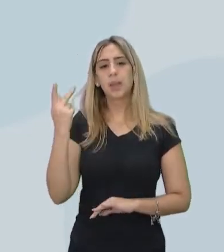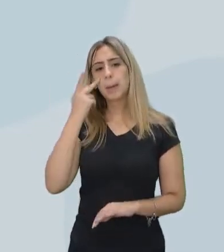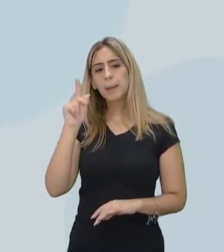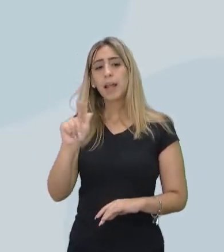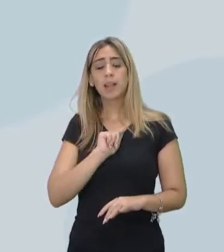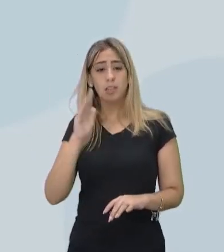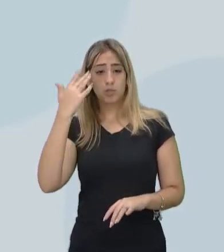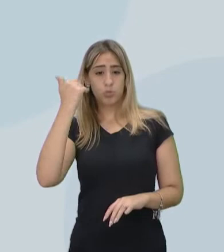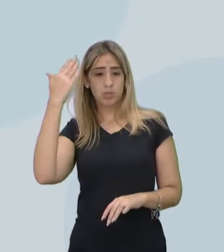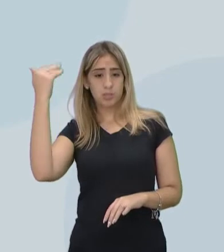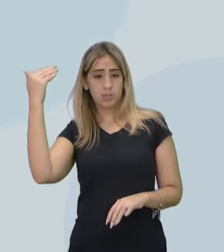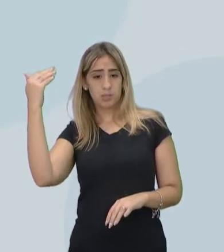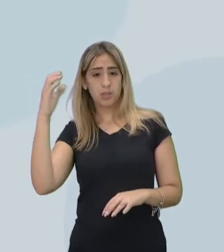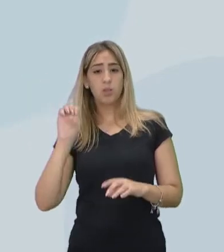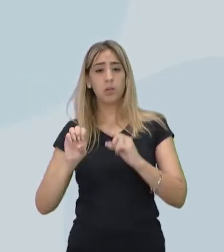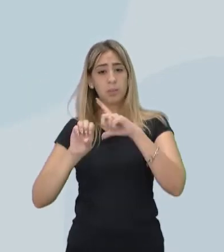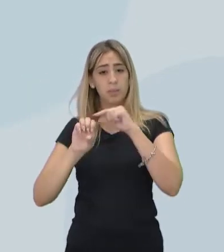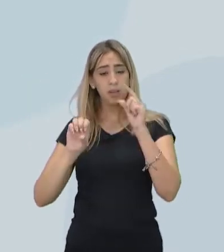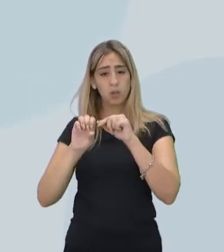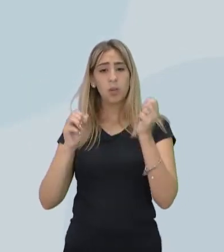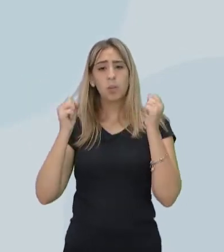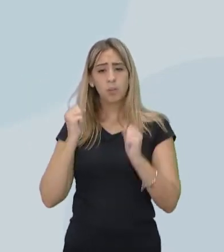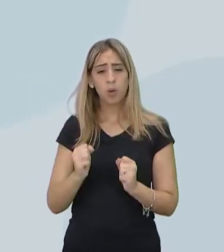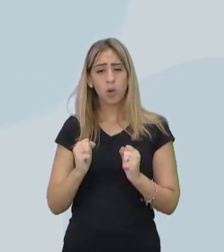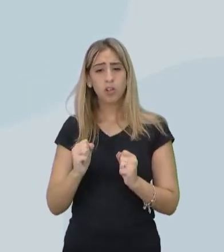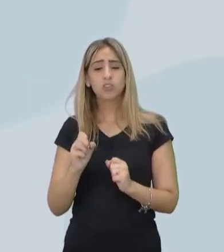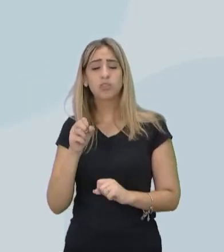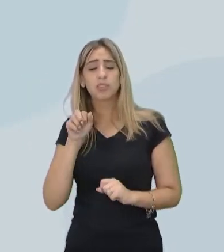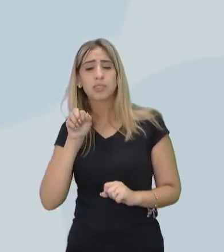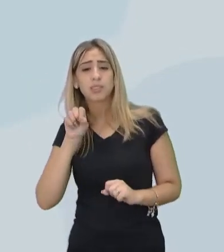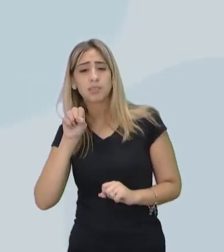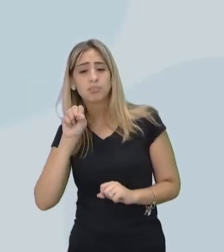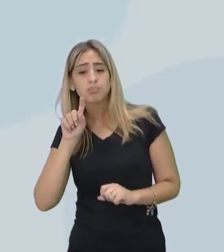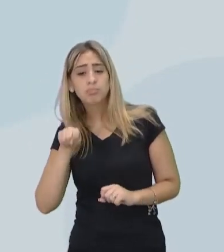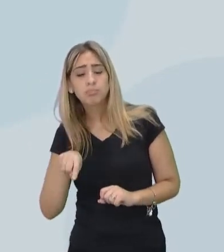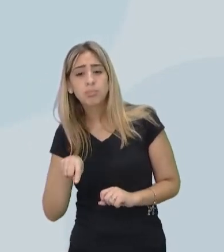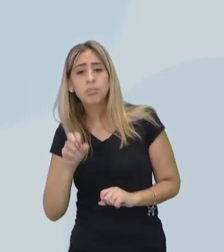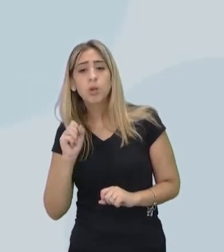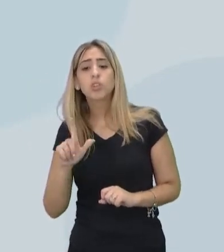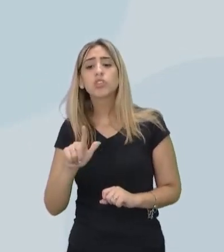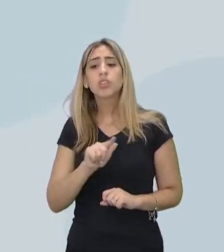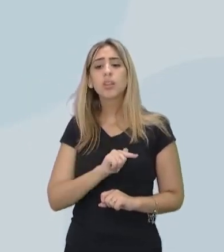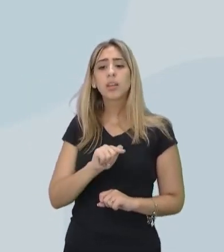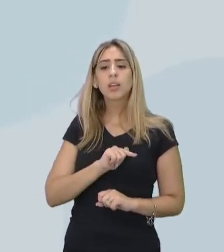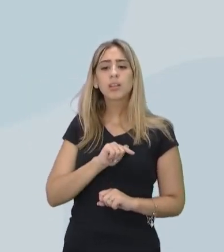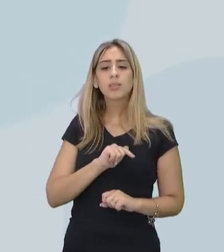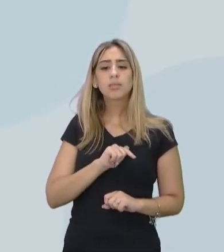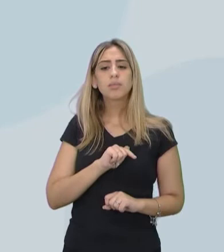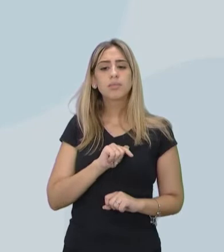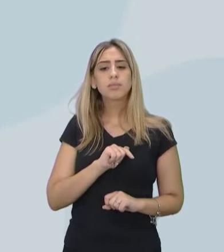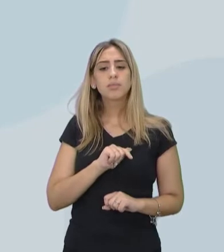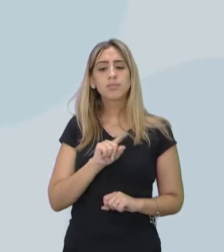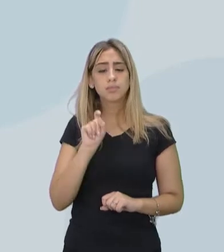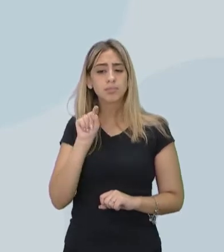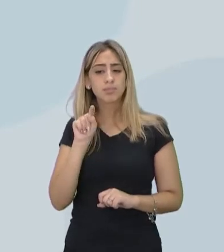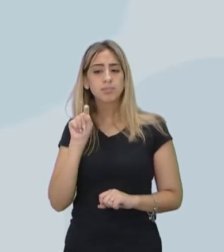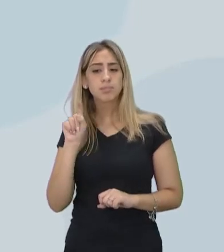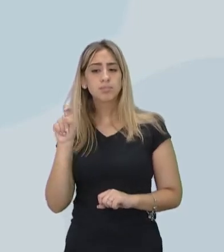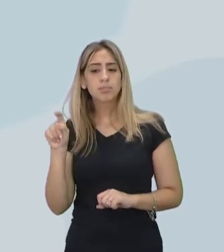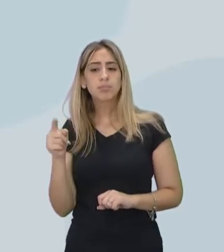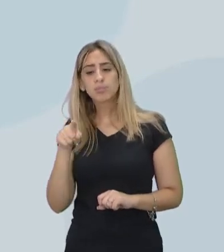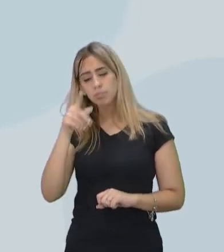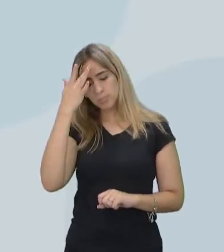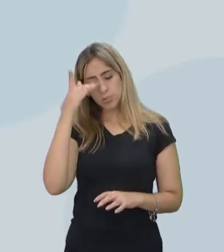ter sucesso... O empreendedor pode ser, pode ter. E aqui, Mara, é legal, você jovem